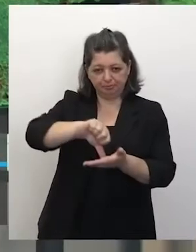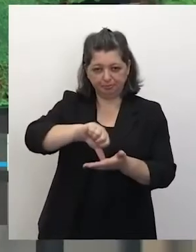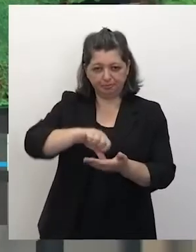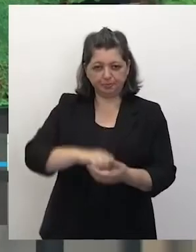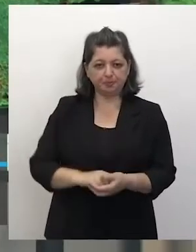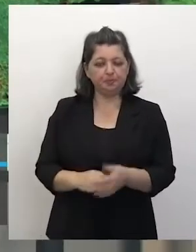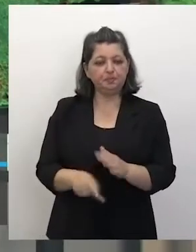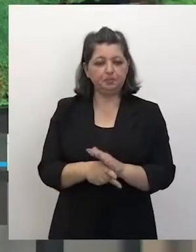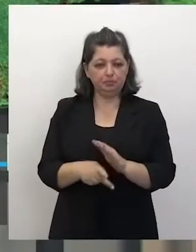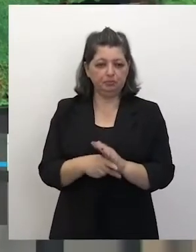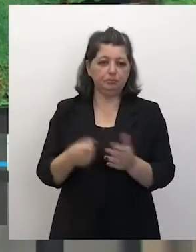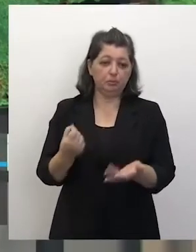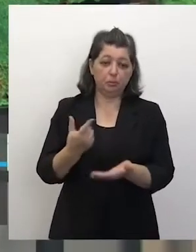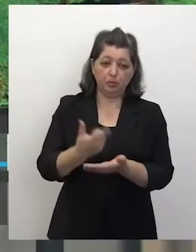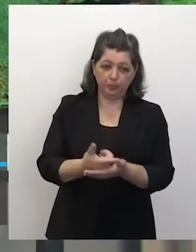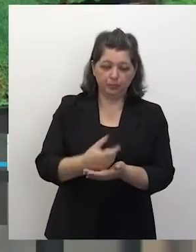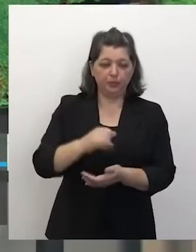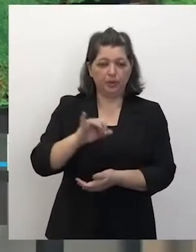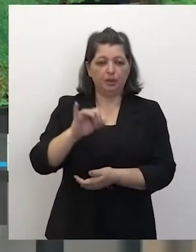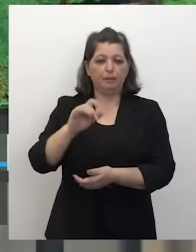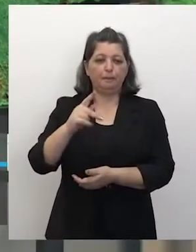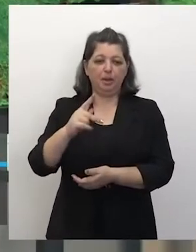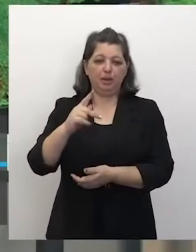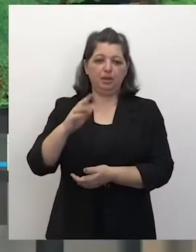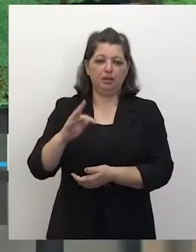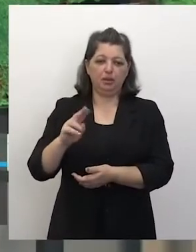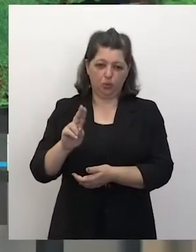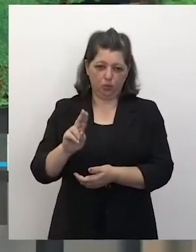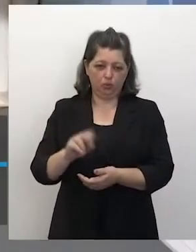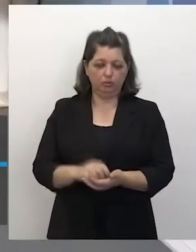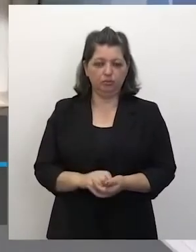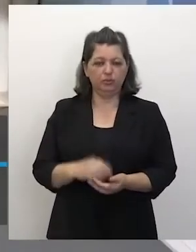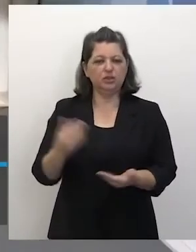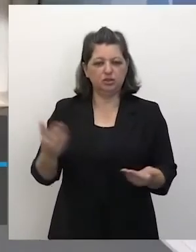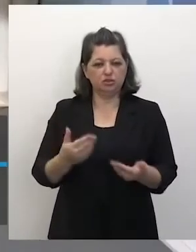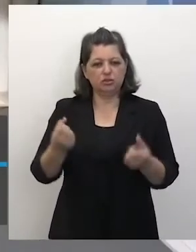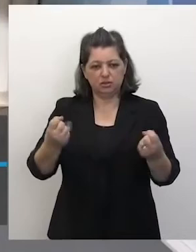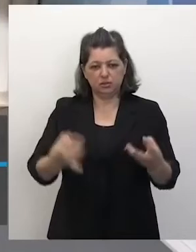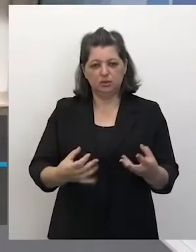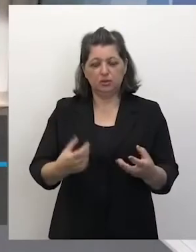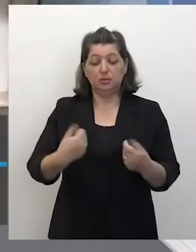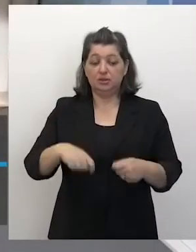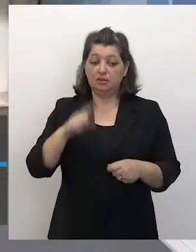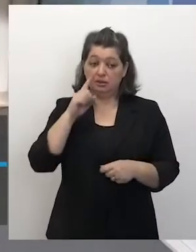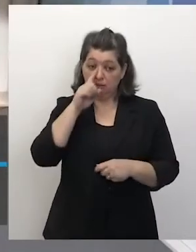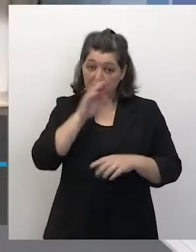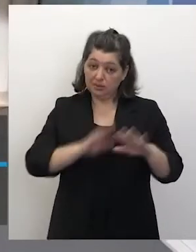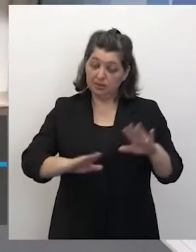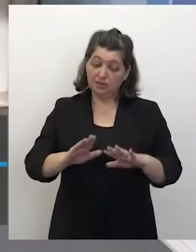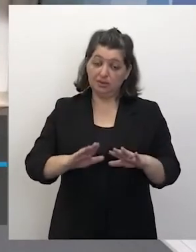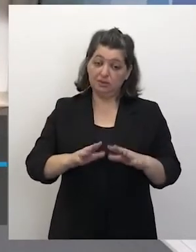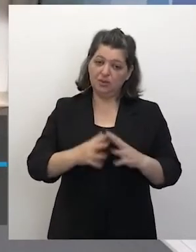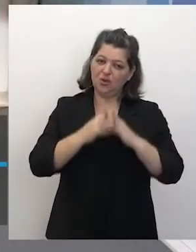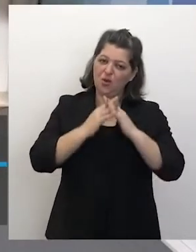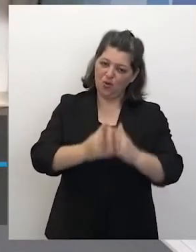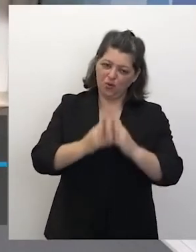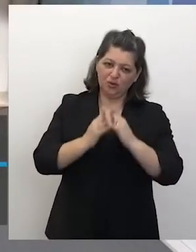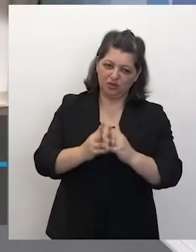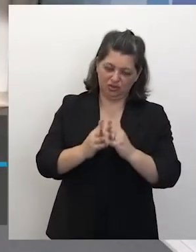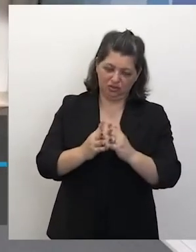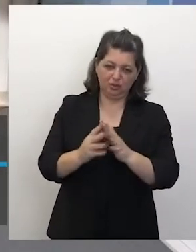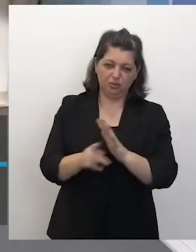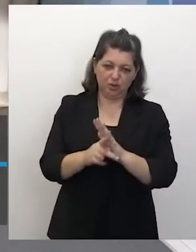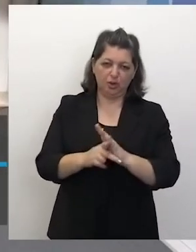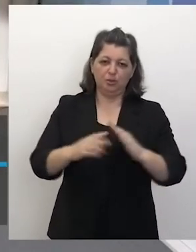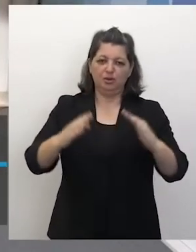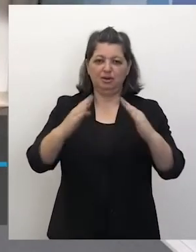o IPTU, né? Mas a gente até comentou uma vez numa aula, né, professor Carlos, tem que tomar muito cuidado aí para não confundir uma casa normal com uma